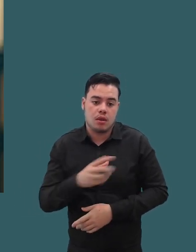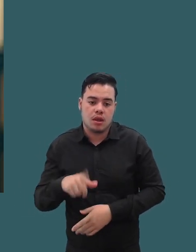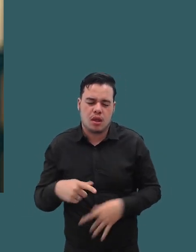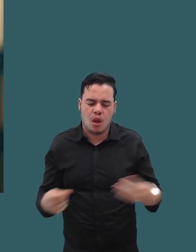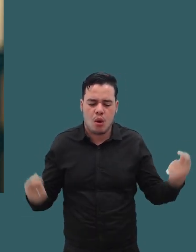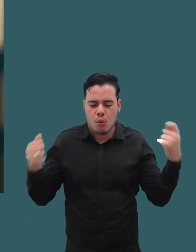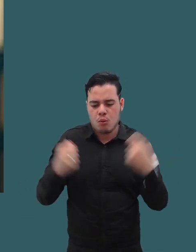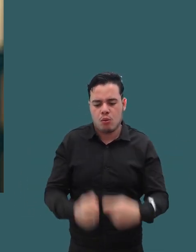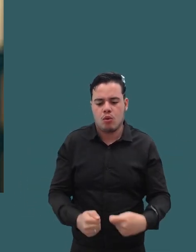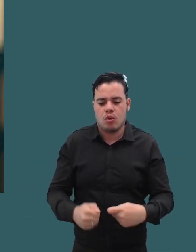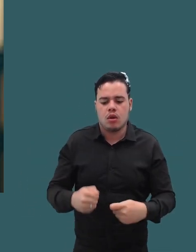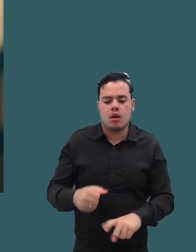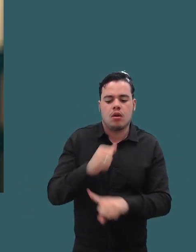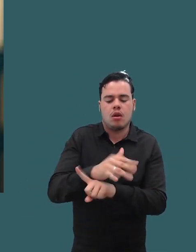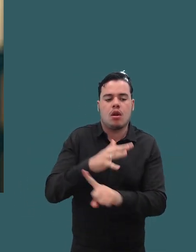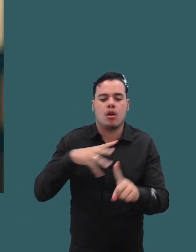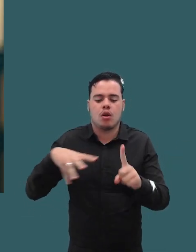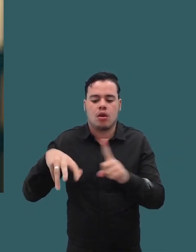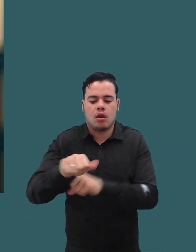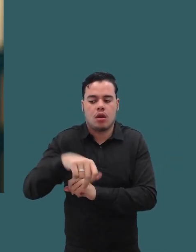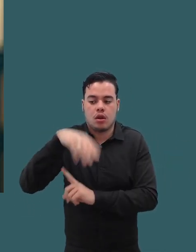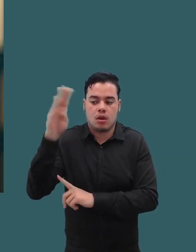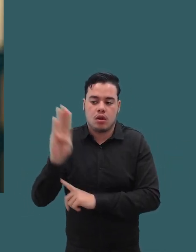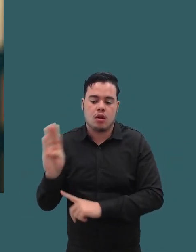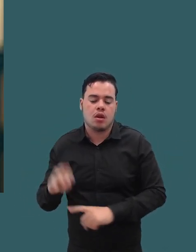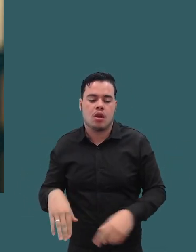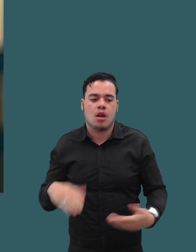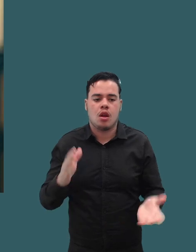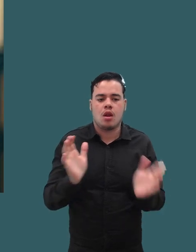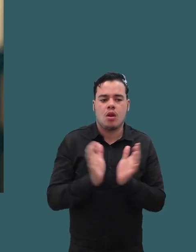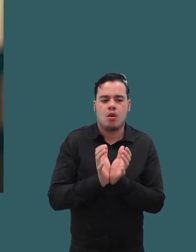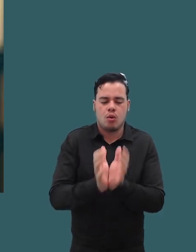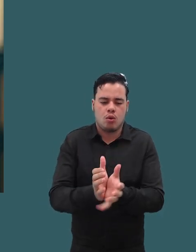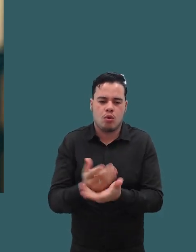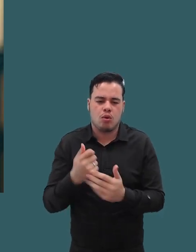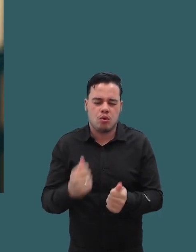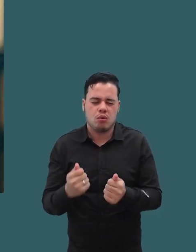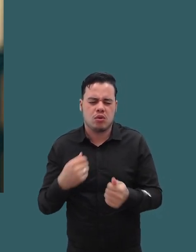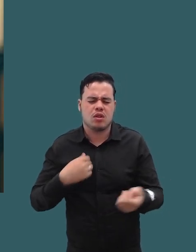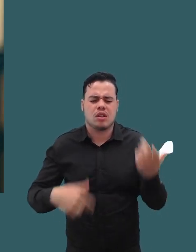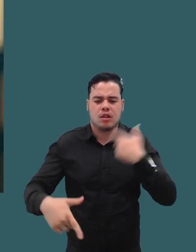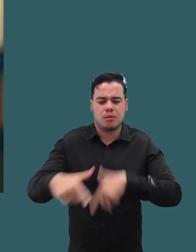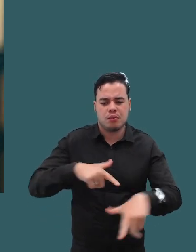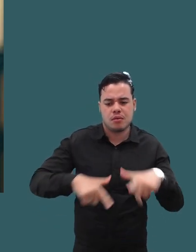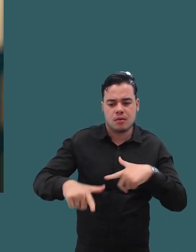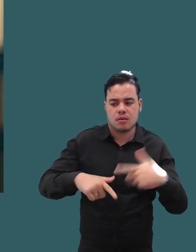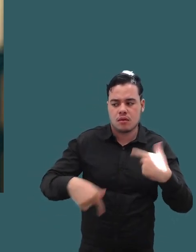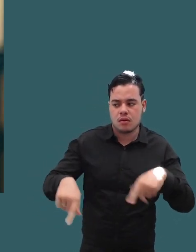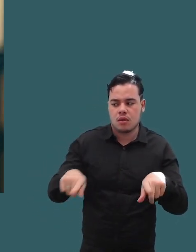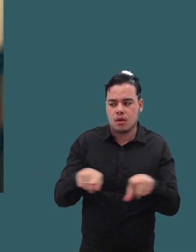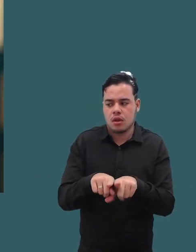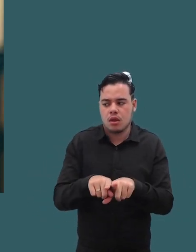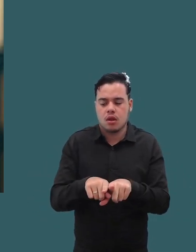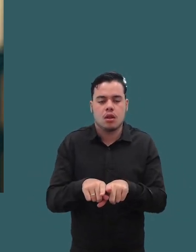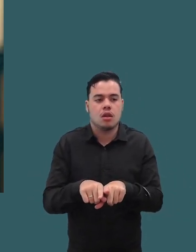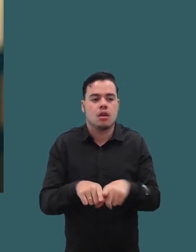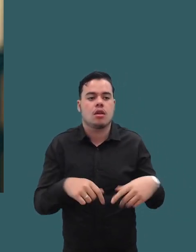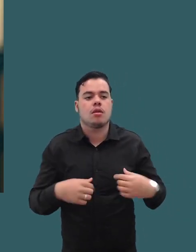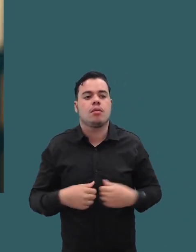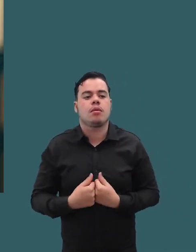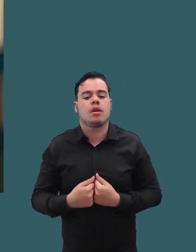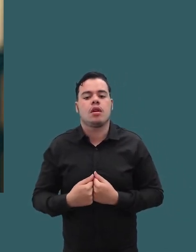sociedade brasileira. Essa abordagem, né, que eu poderia estar trabalhando e que também fez